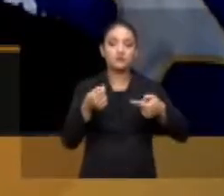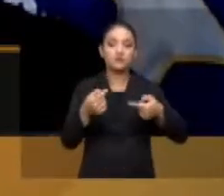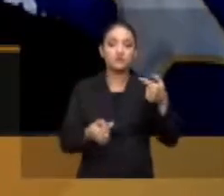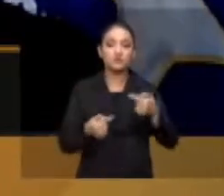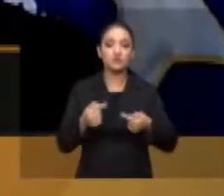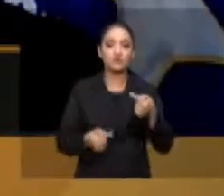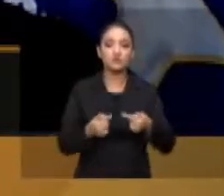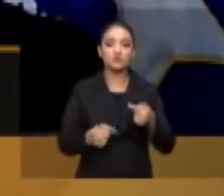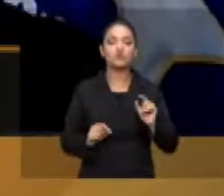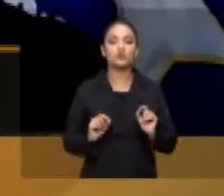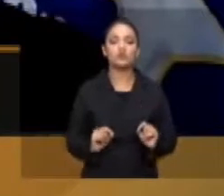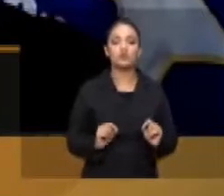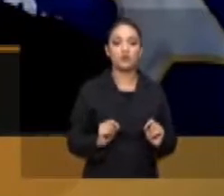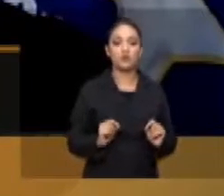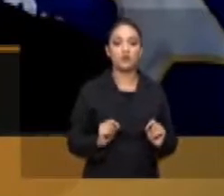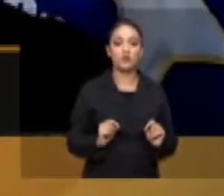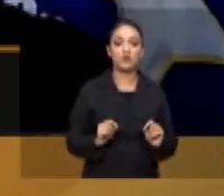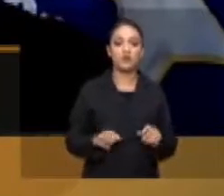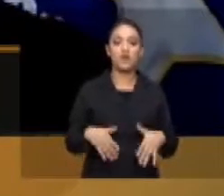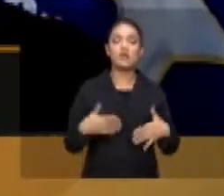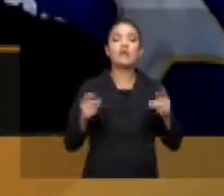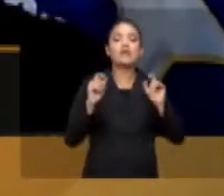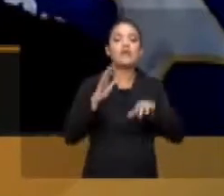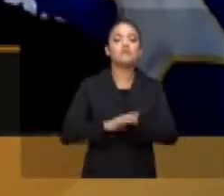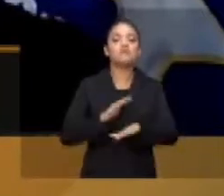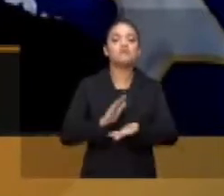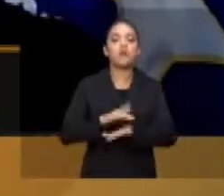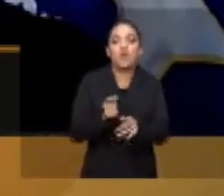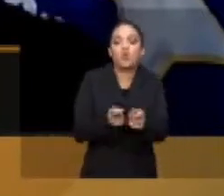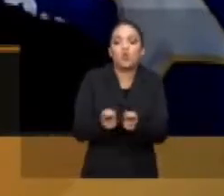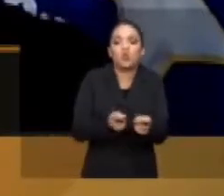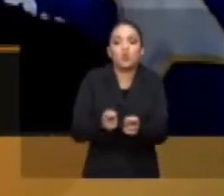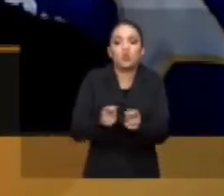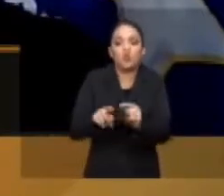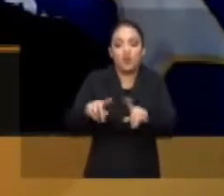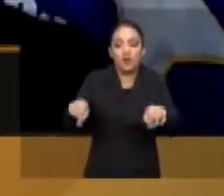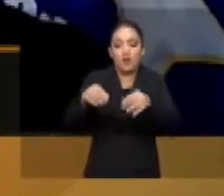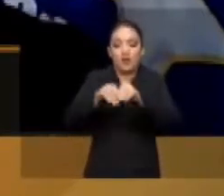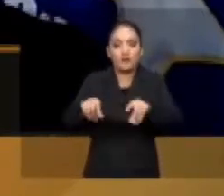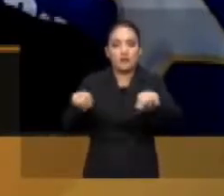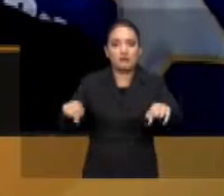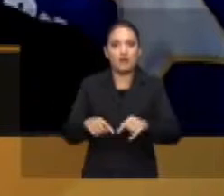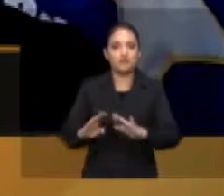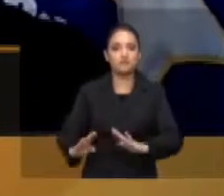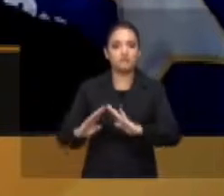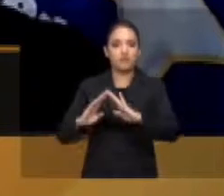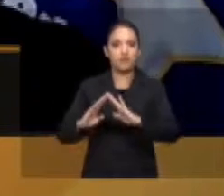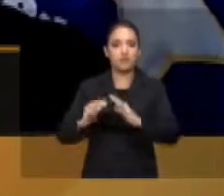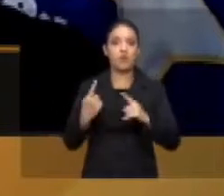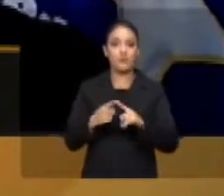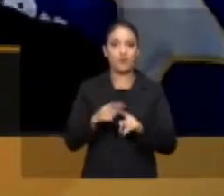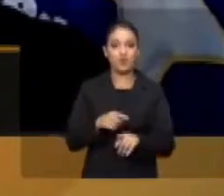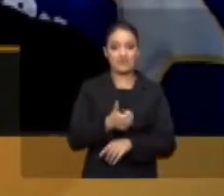a dominialidade dessas terras, que, bastando a lembrança de ficar a menos